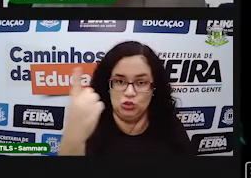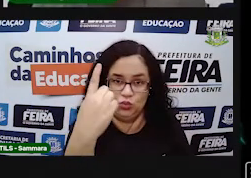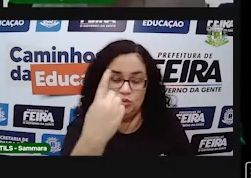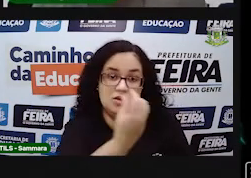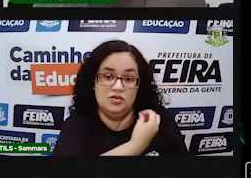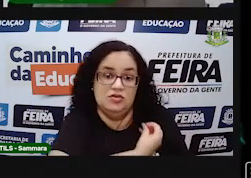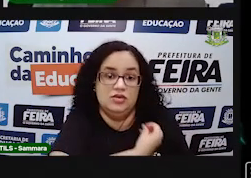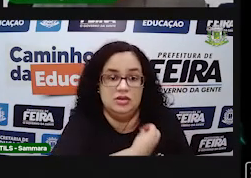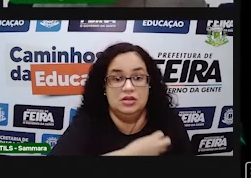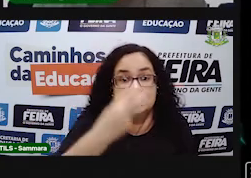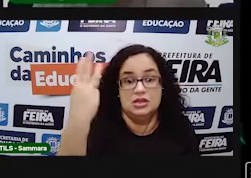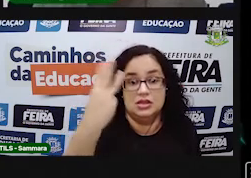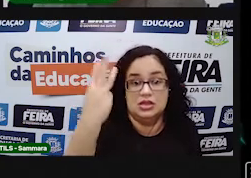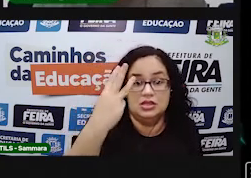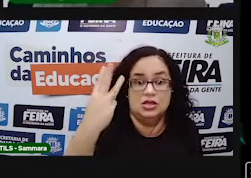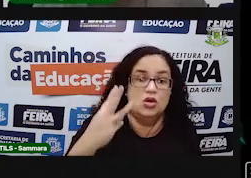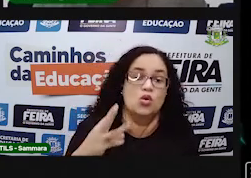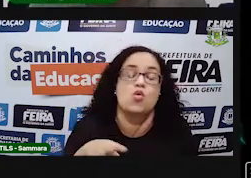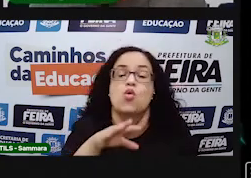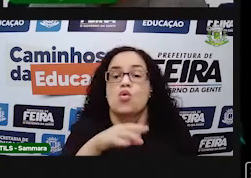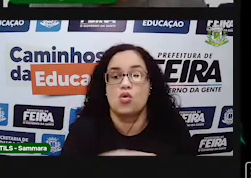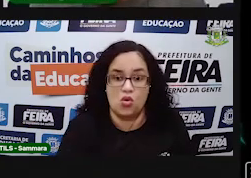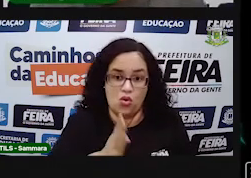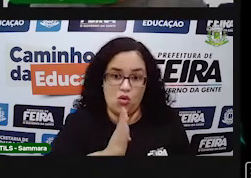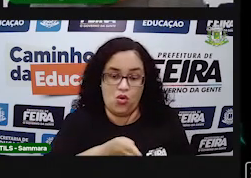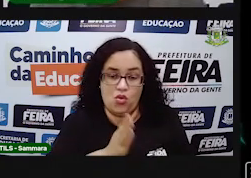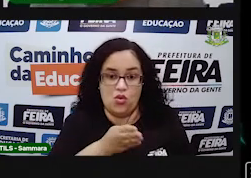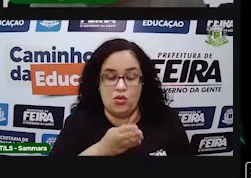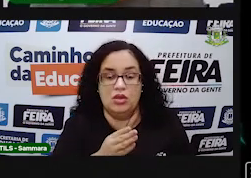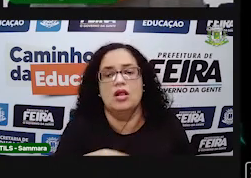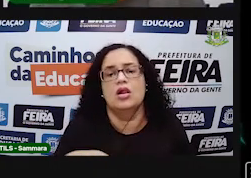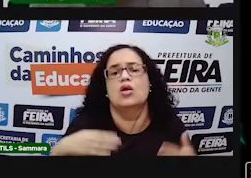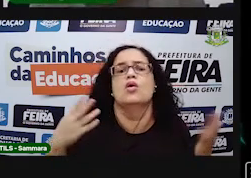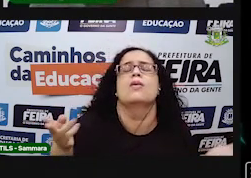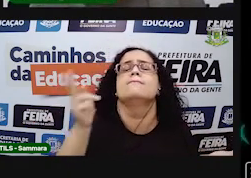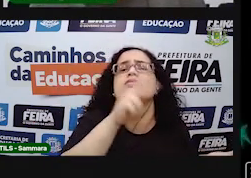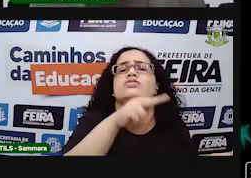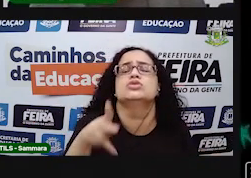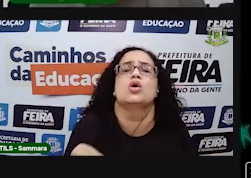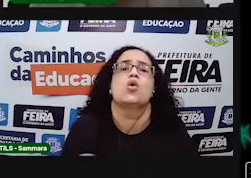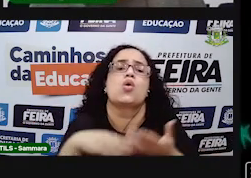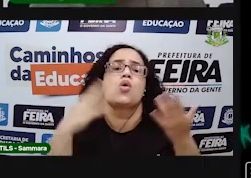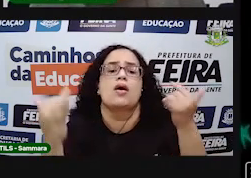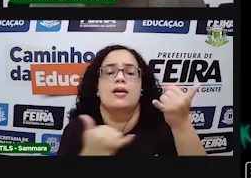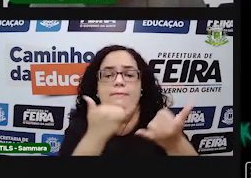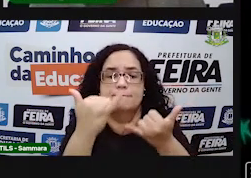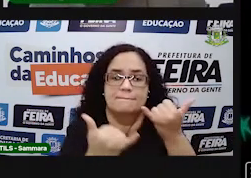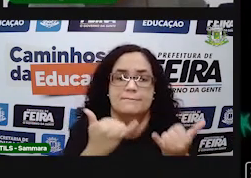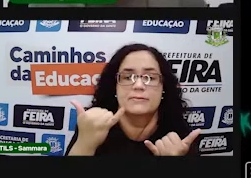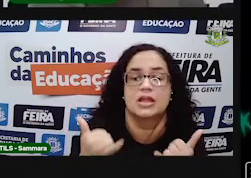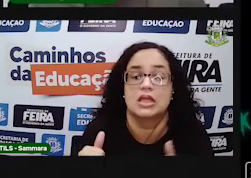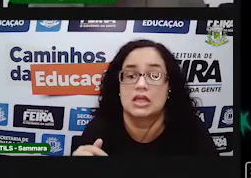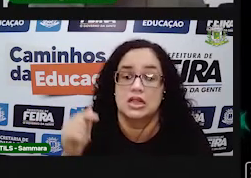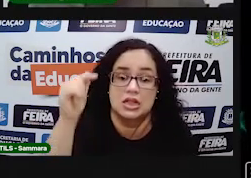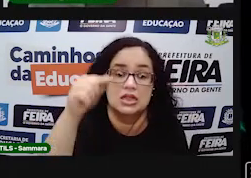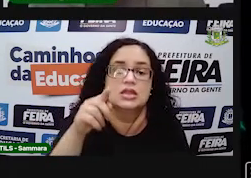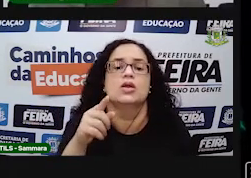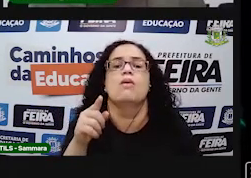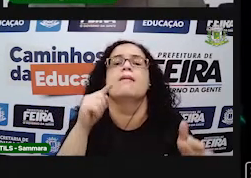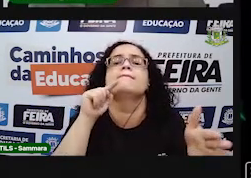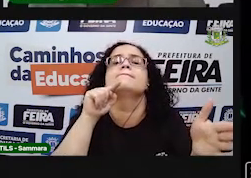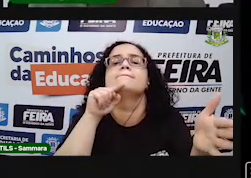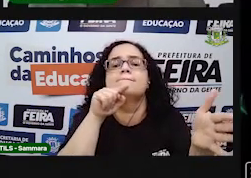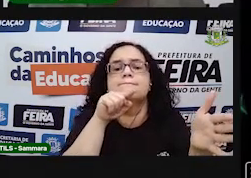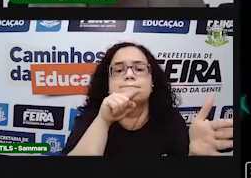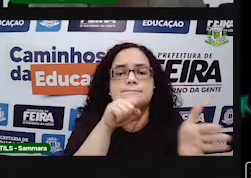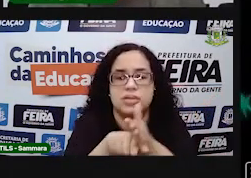perde uma vida. Olha aí, você tem três. São esses coraçõezinhos aqui. Tá, professor? E como é que joga? Ali embaixo na tela,